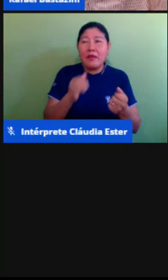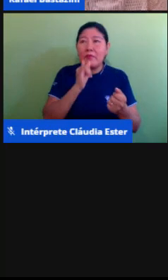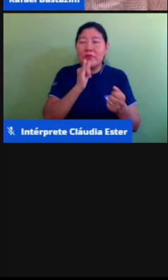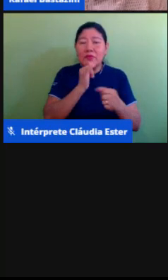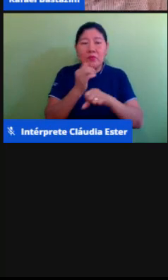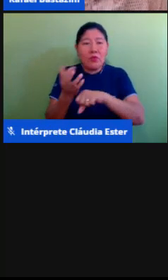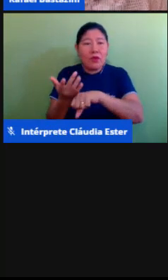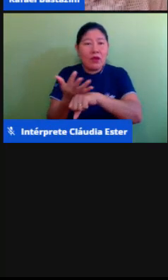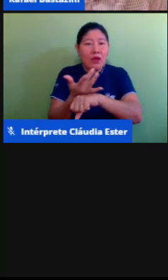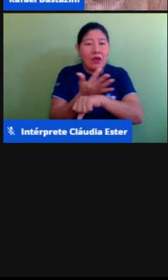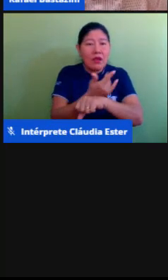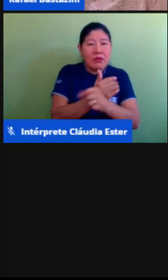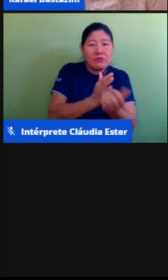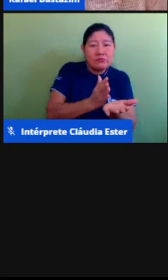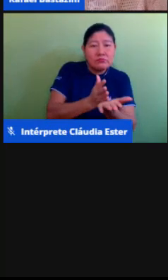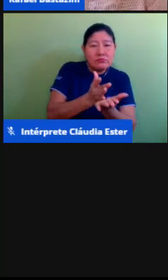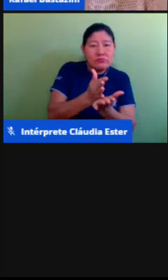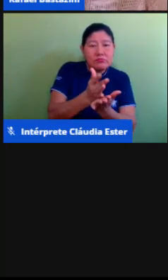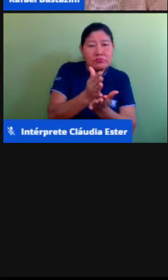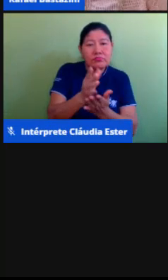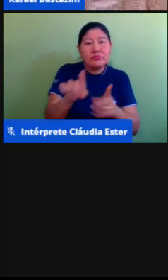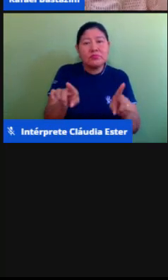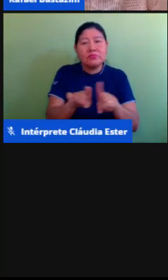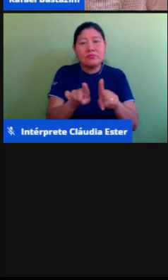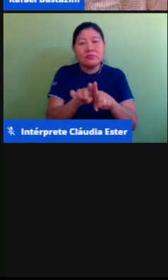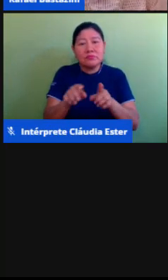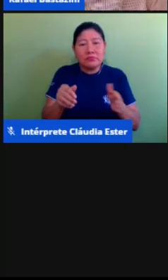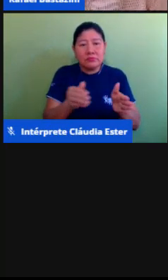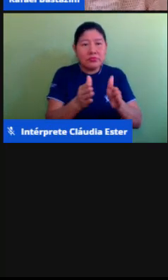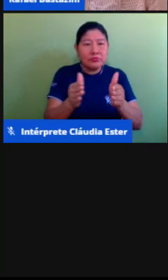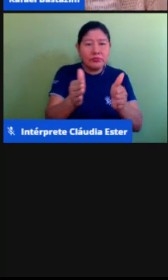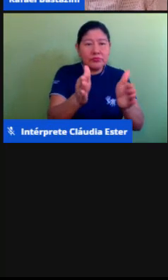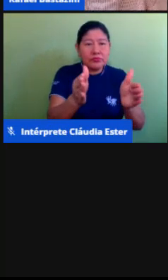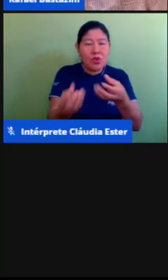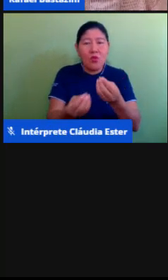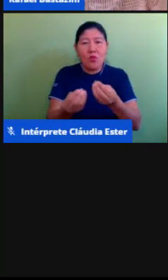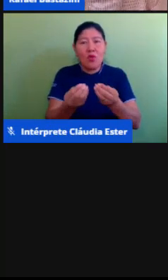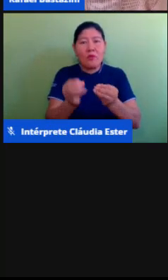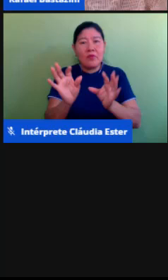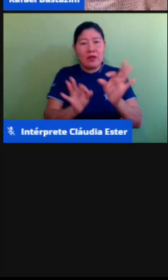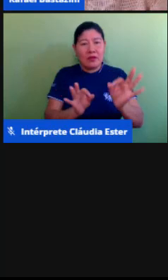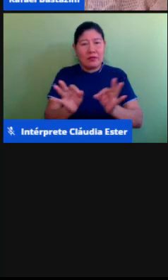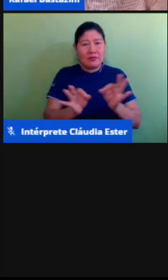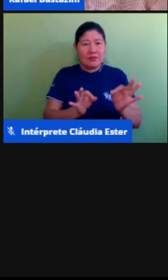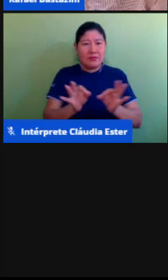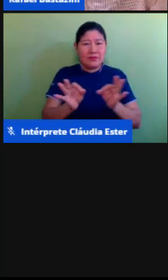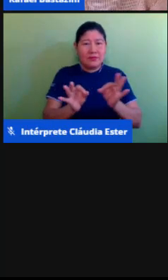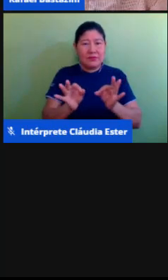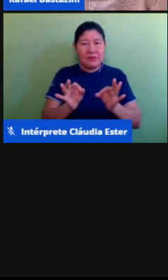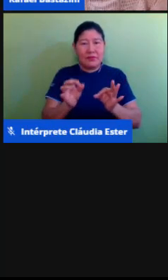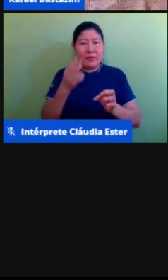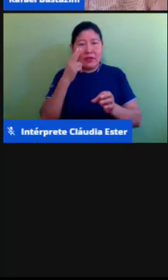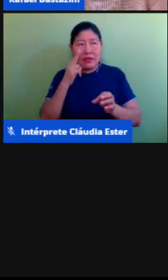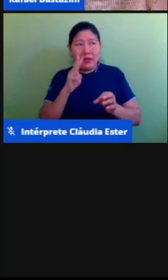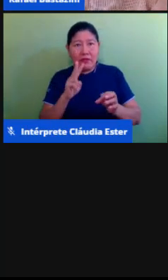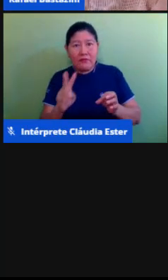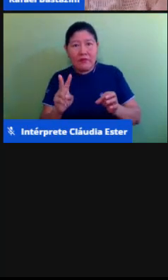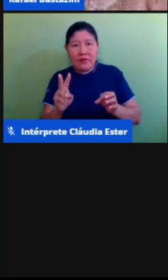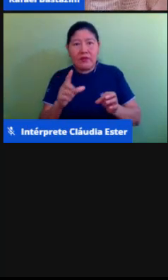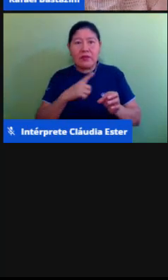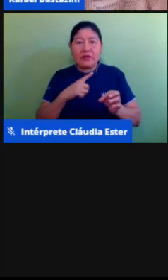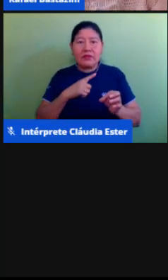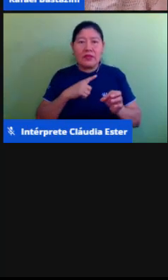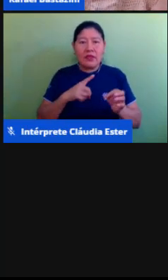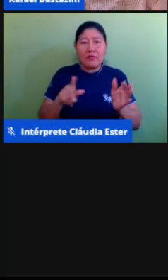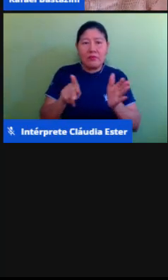caminhos e etc., num quadro integrado e funcional, vai gerar aquilo que o Lablache cunhou como gênero de